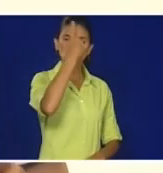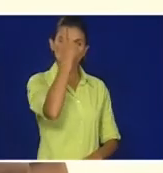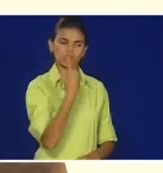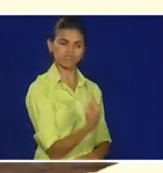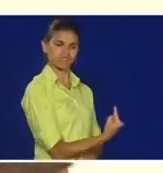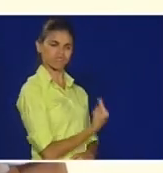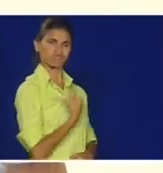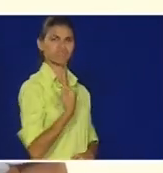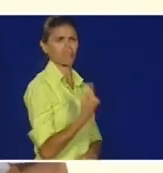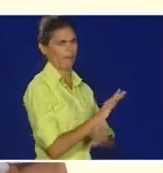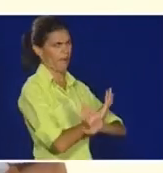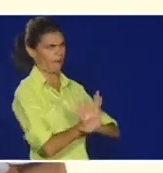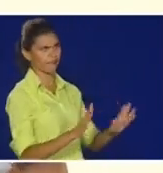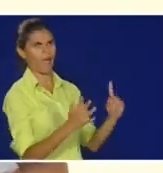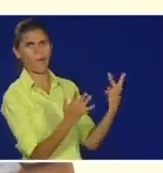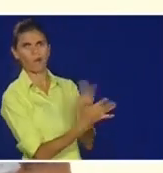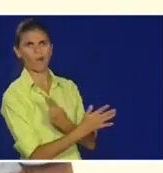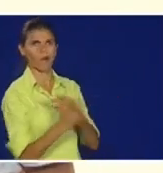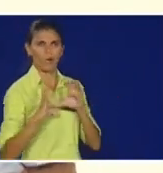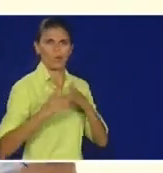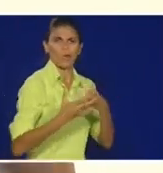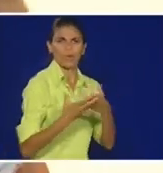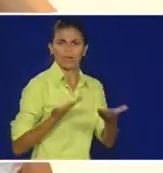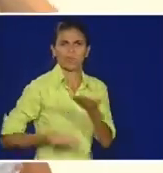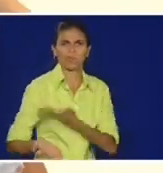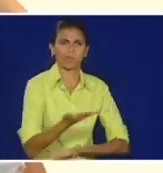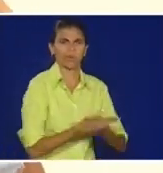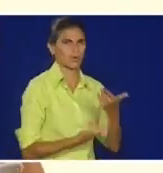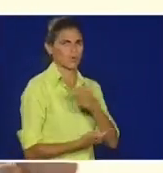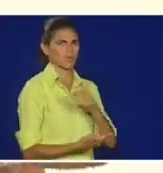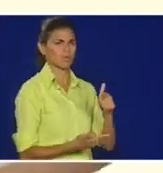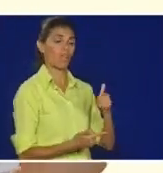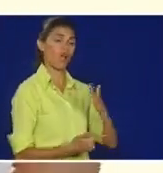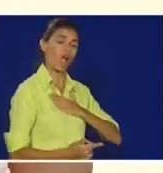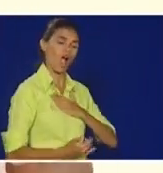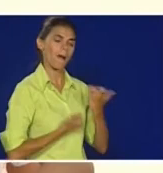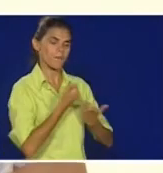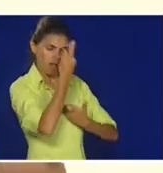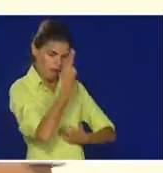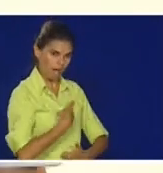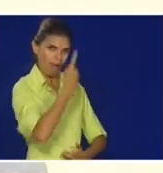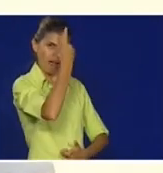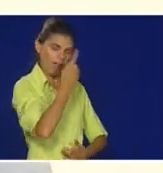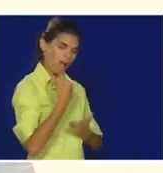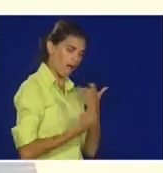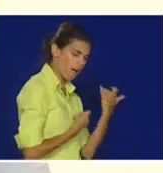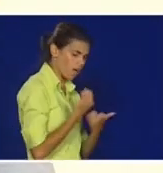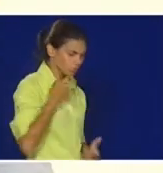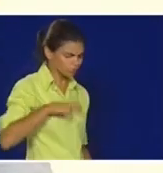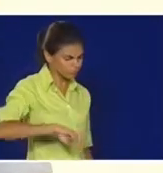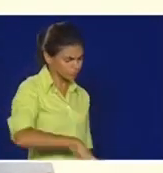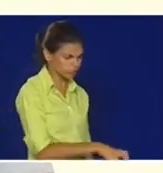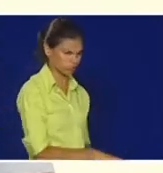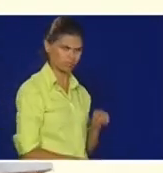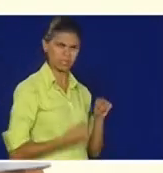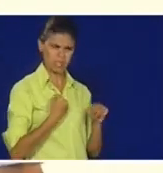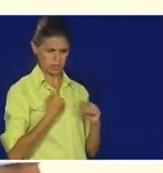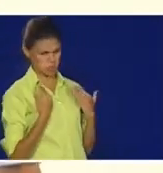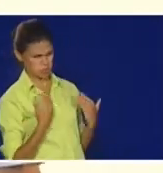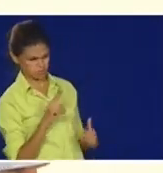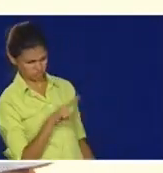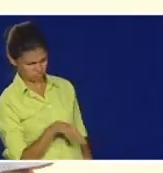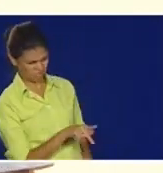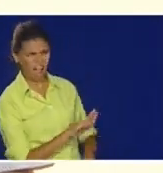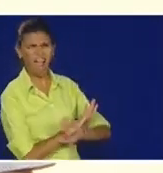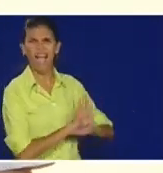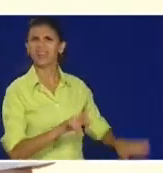não brincam, não se relacionam muito com outros, eles brincam sozinhos. E aí a gente achou que aquilo fazia parte e deixamos